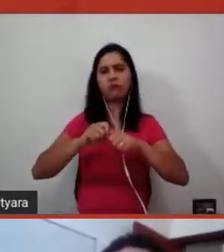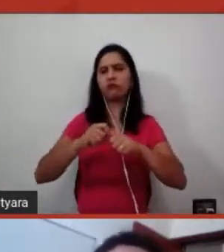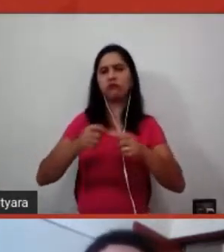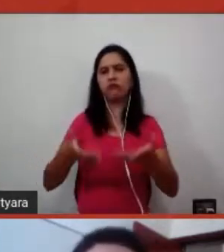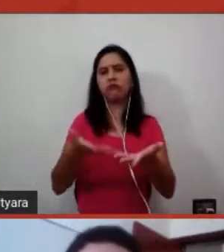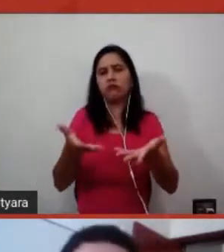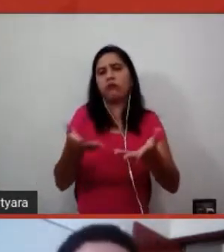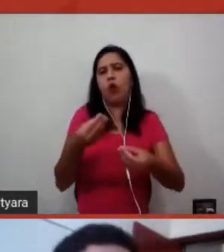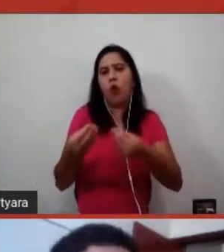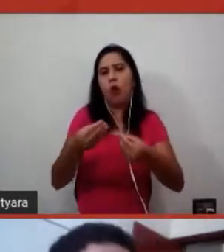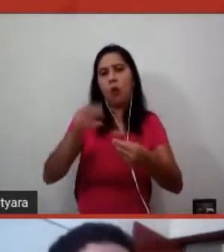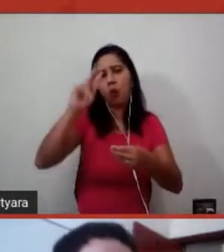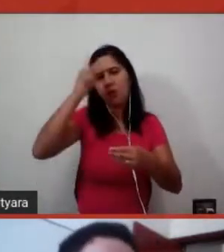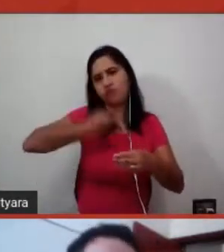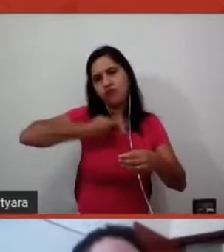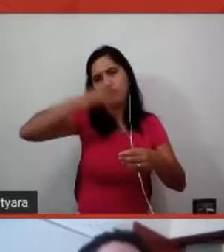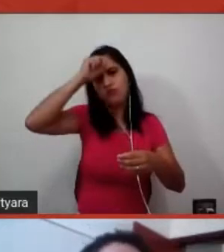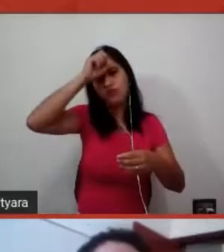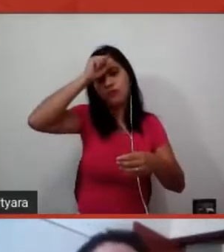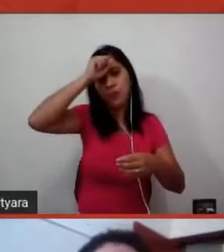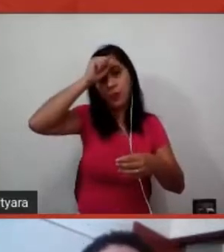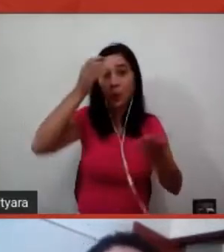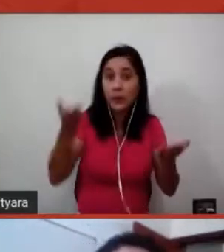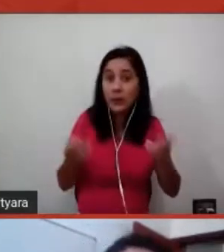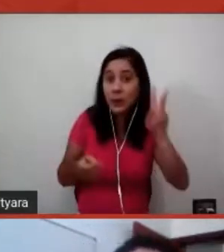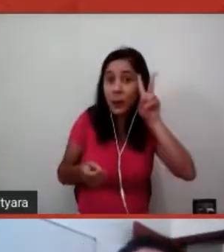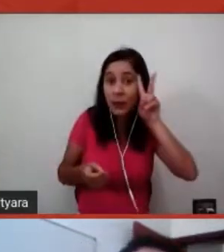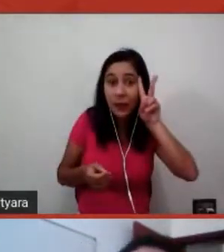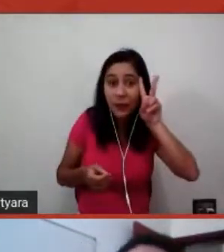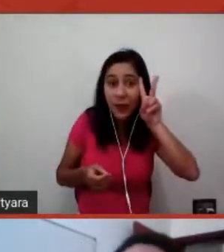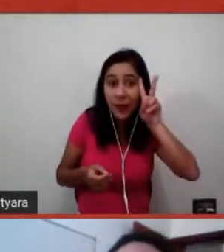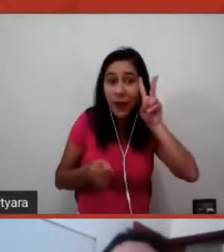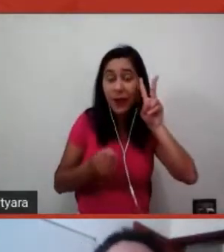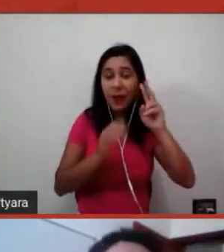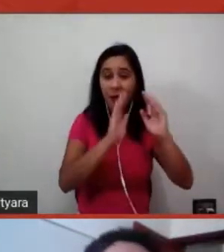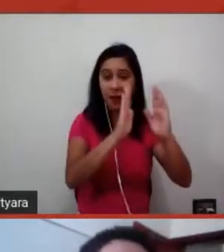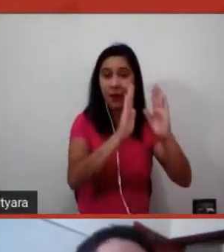a sua aprendizagem autodirigida. Então, na segunda-feira, na verdade, é um período